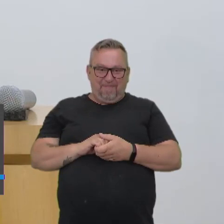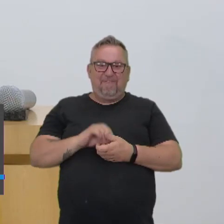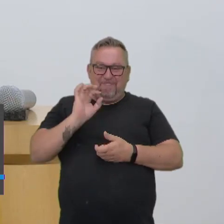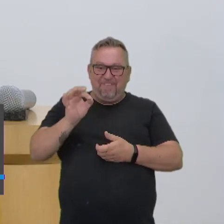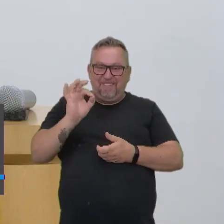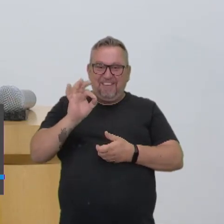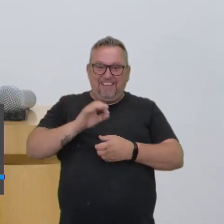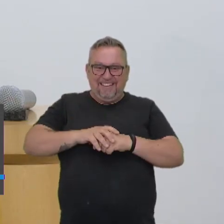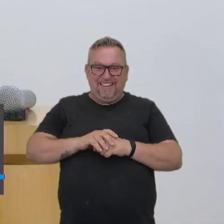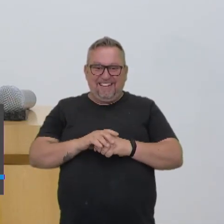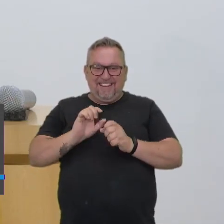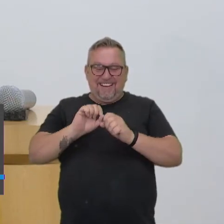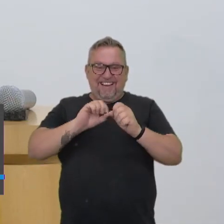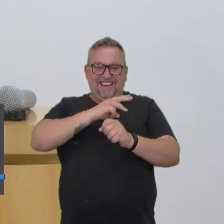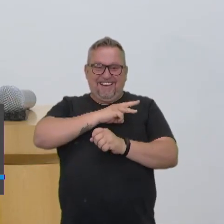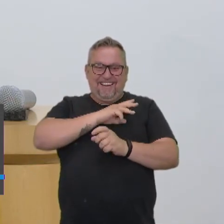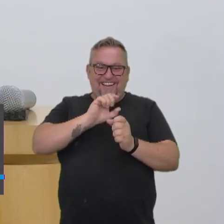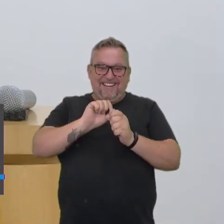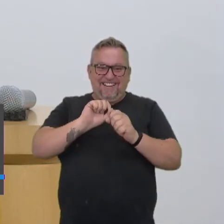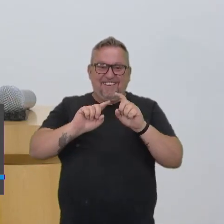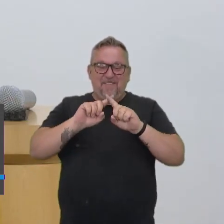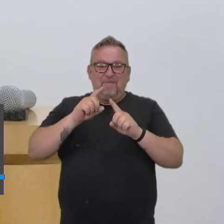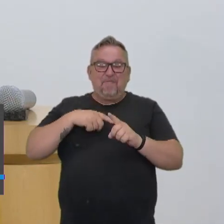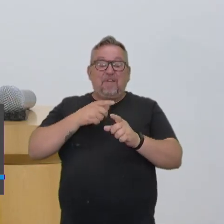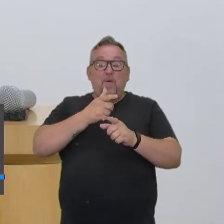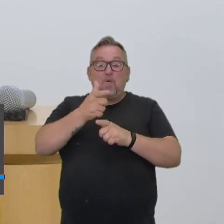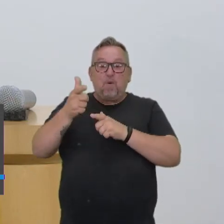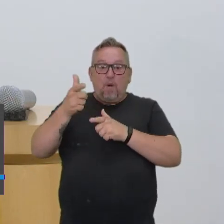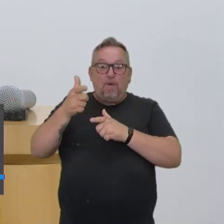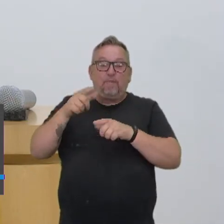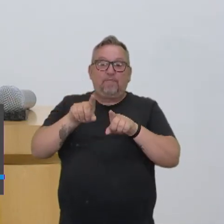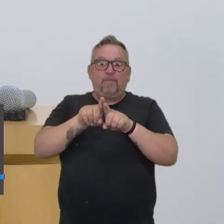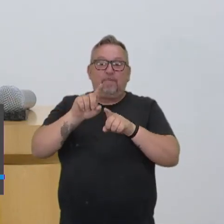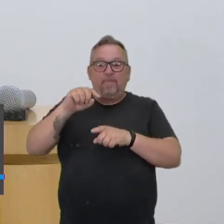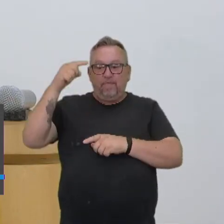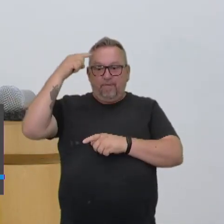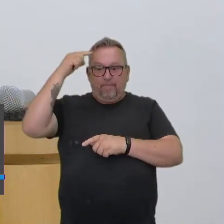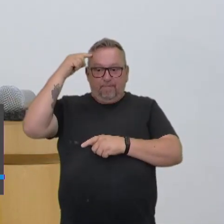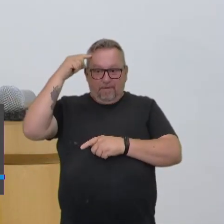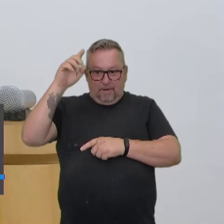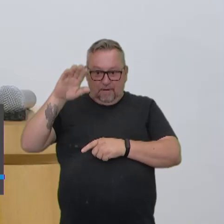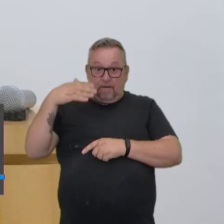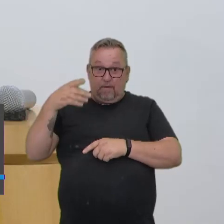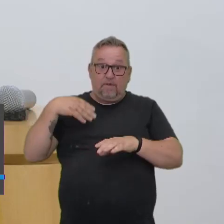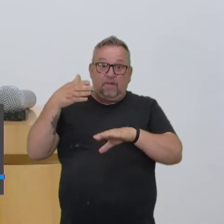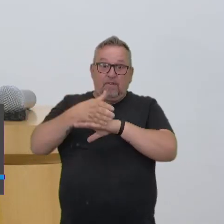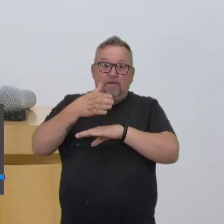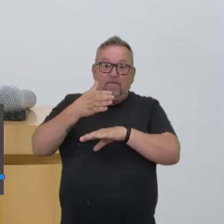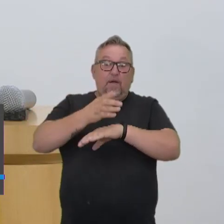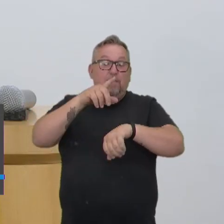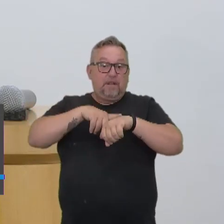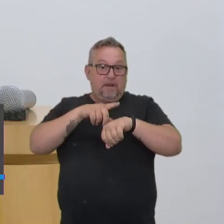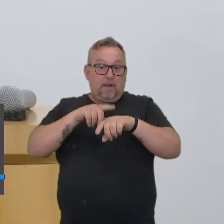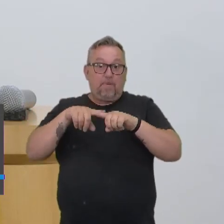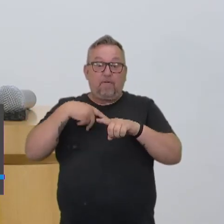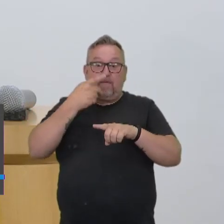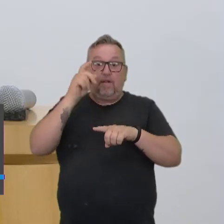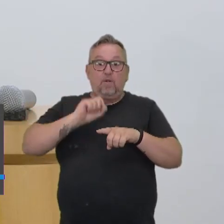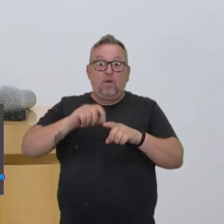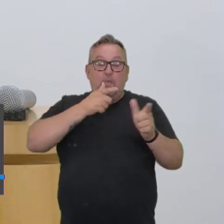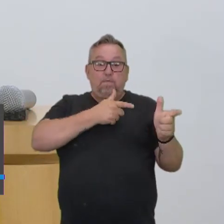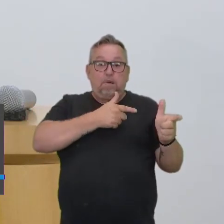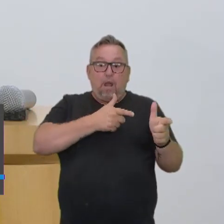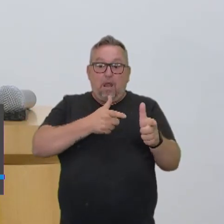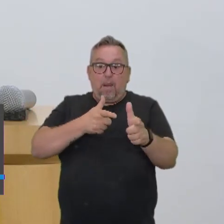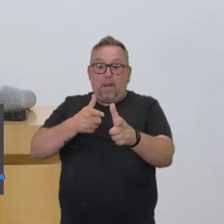Isso! Exatamente o que o Sidney fez, matando com a faquinha. E aí, qual que é a ideia? Quando a gente vai pra essa época, a gente já tá falando sobre